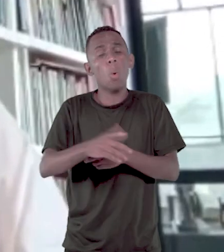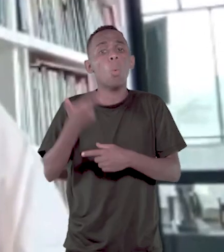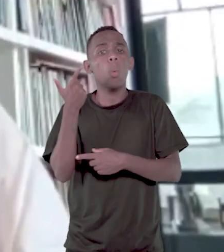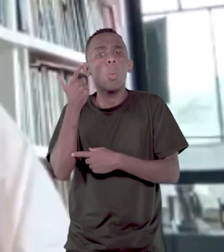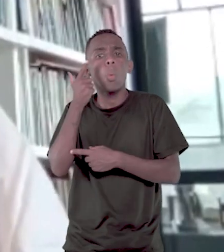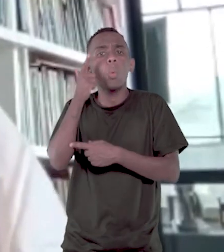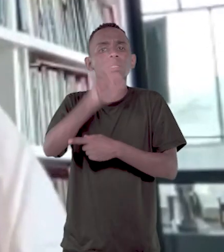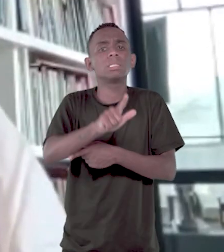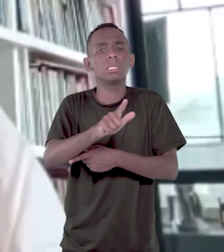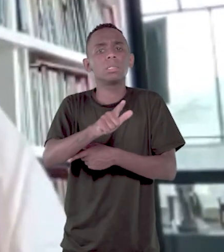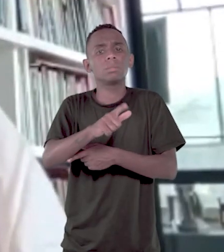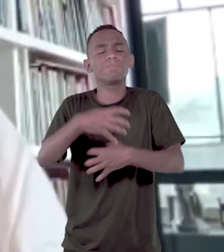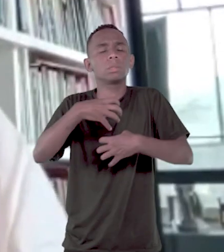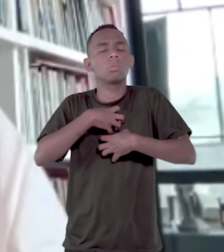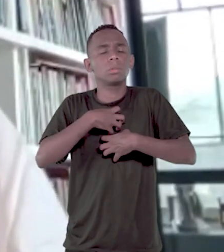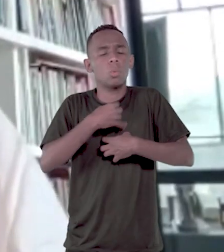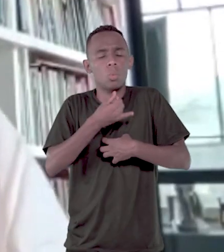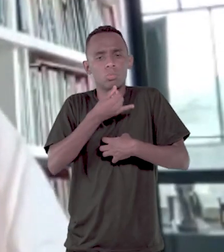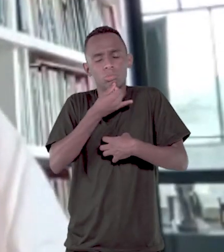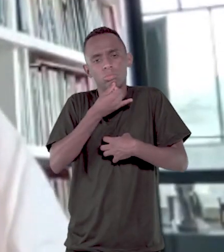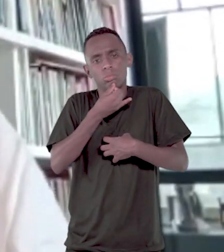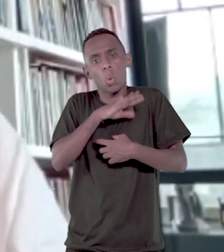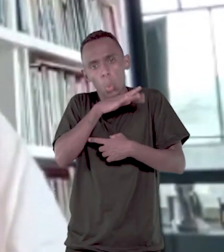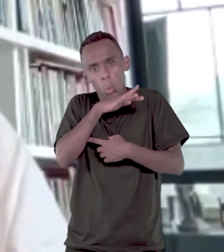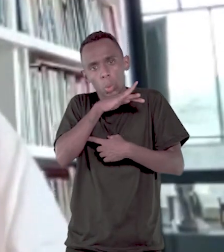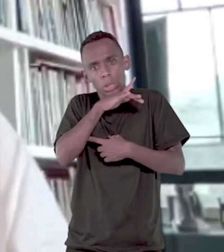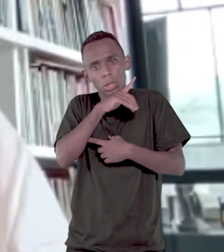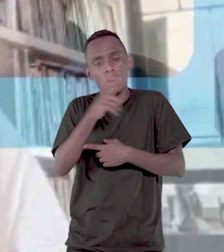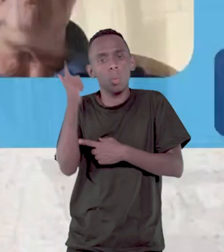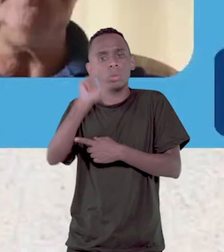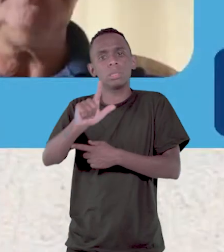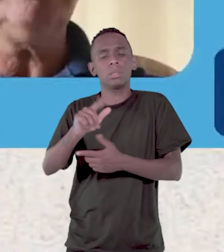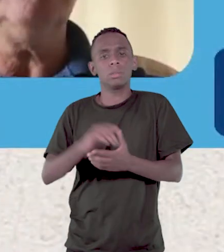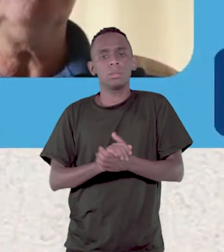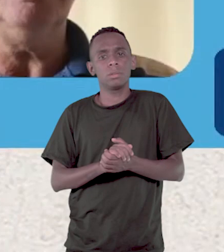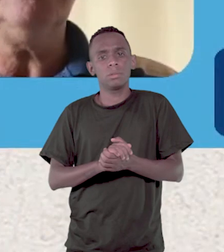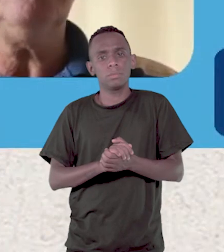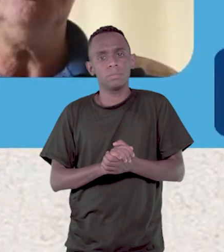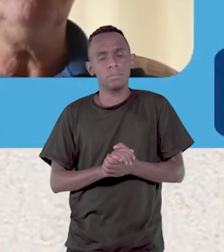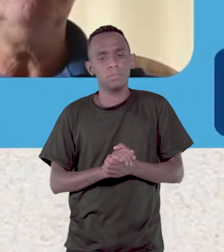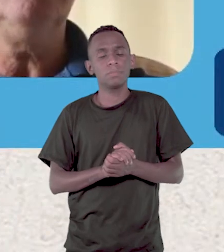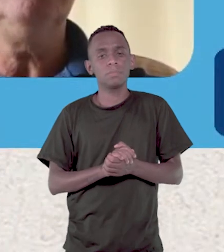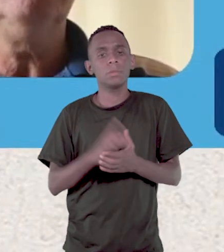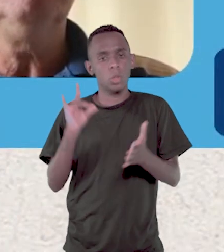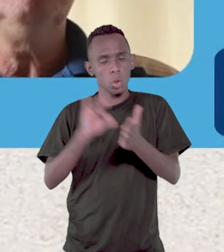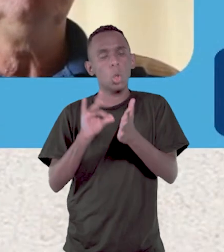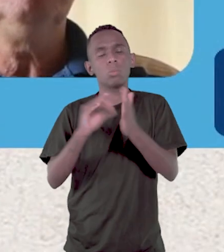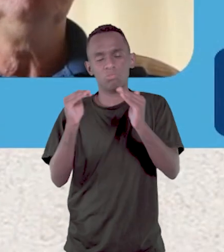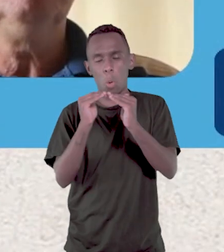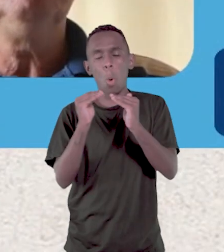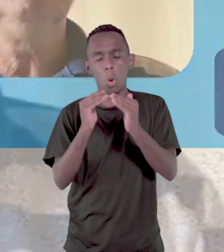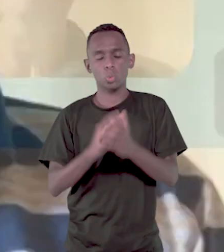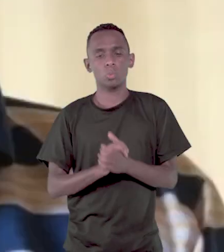sair dessa situação difícil. Com certeza, você tem toda a razão. É isso mesmo.